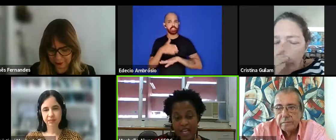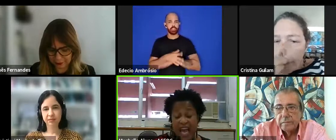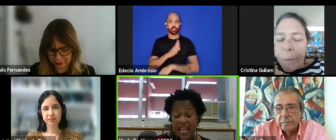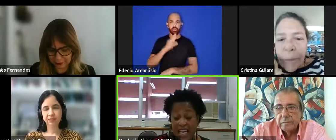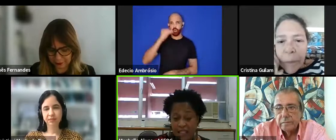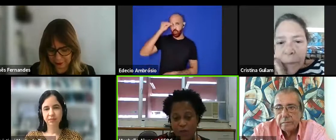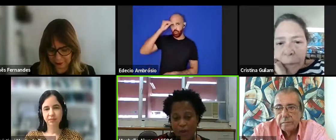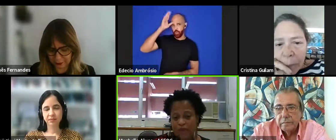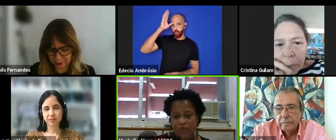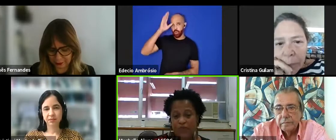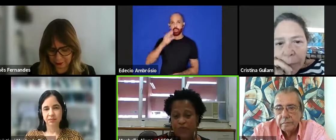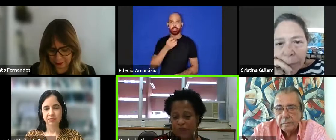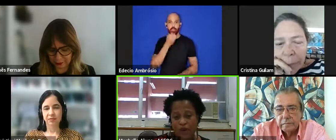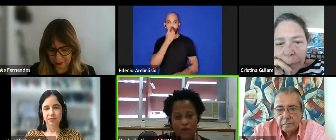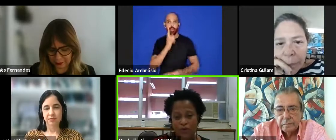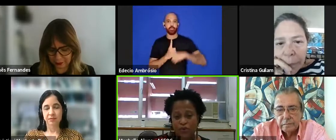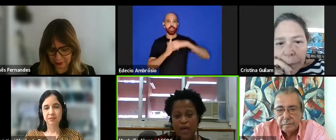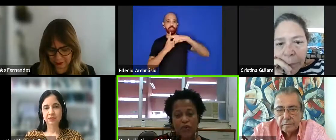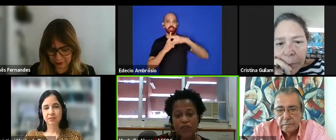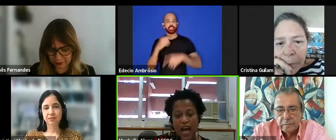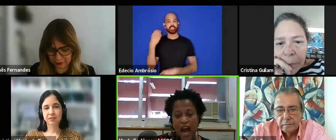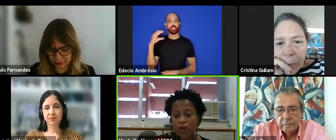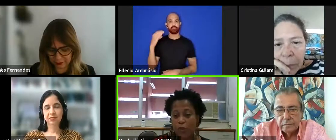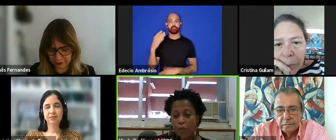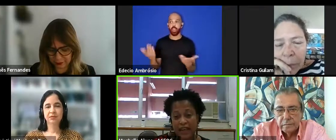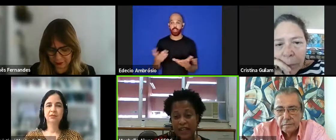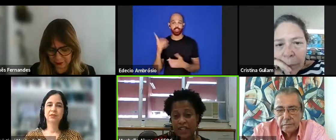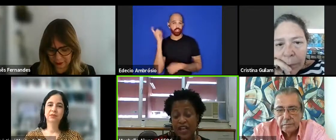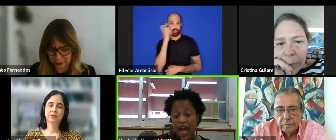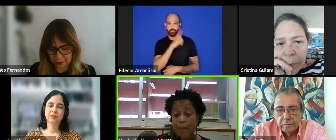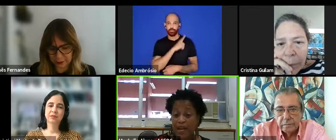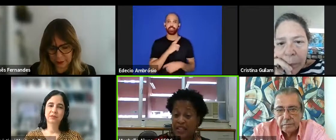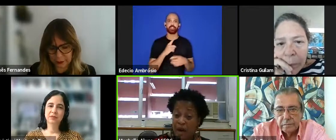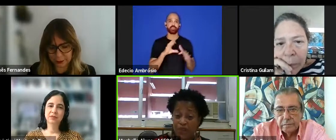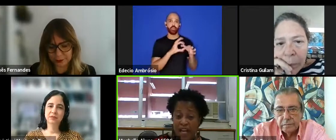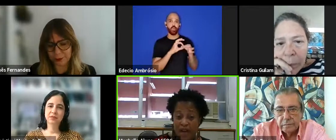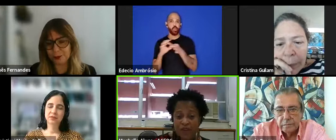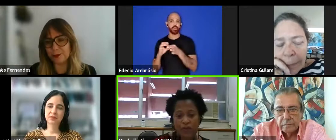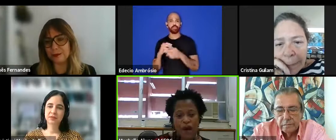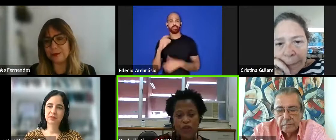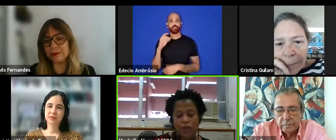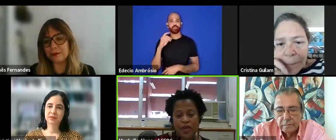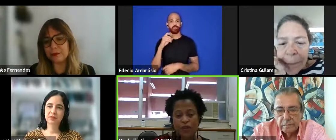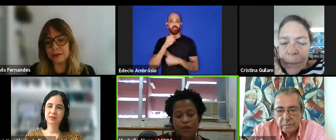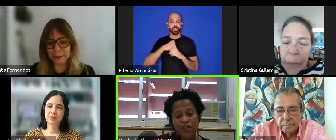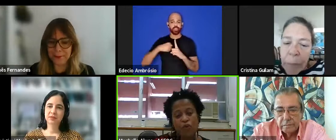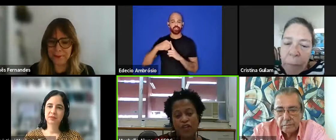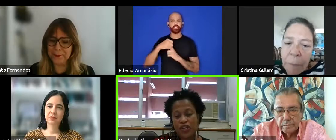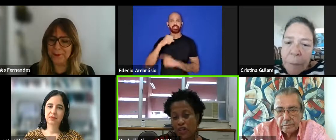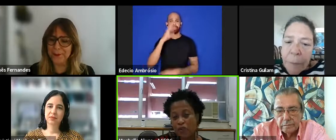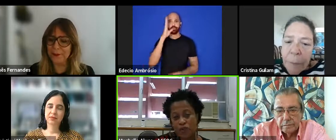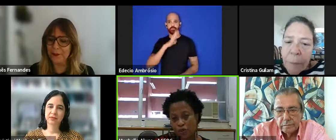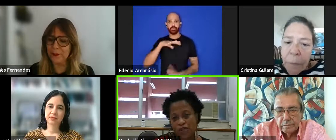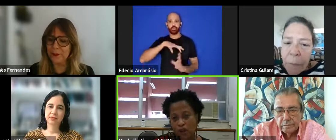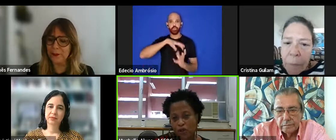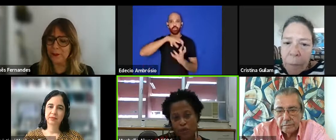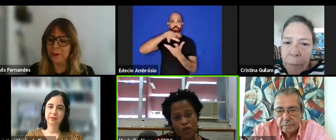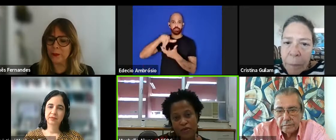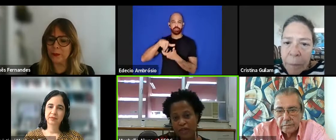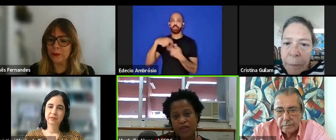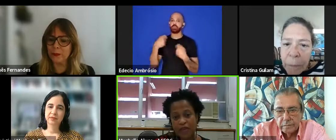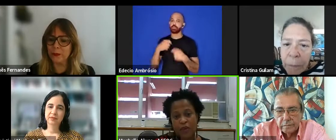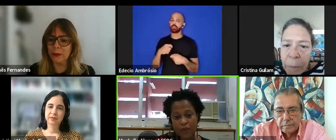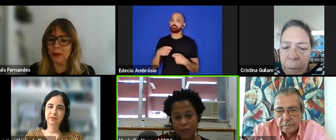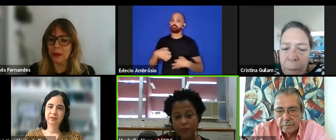ciência. Nesse momento difícil da conjuntura mundial e do país, precisamos reafirmar o espírito e as conquistas da Constituição